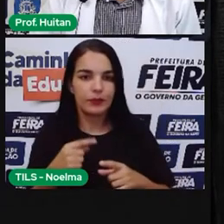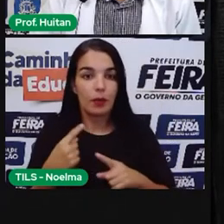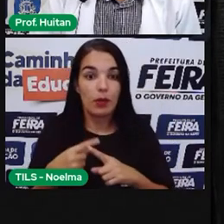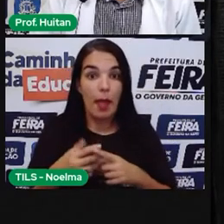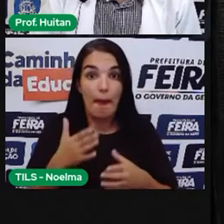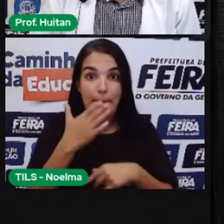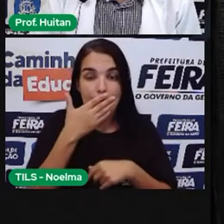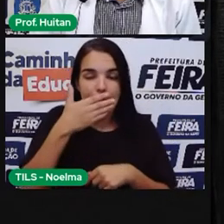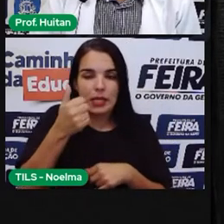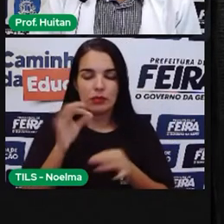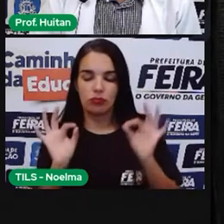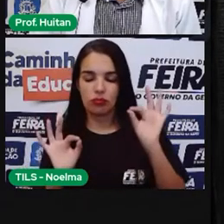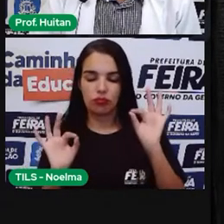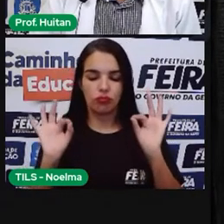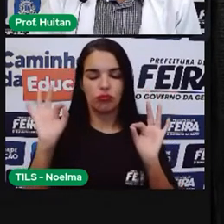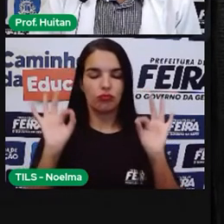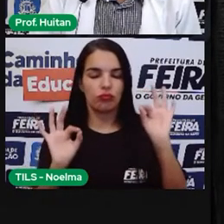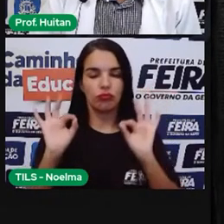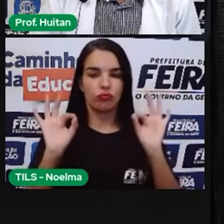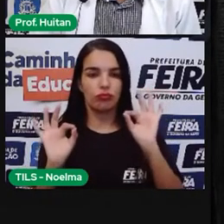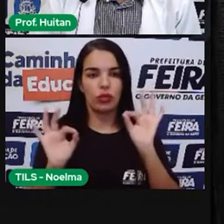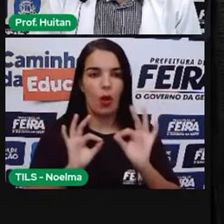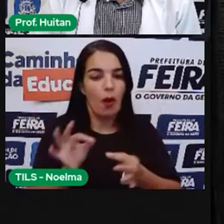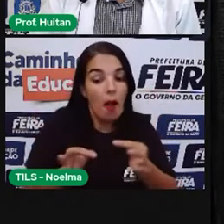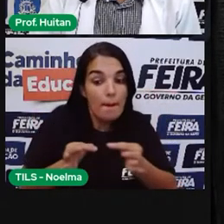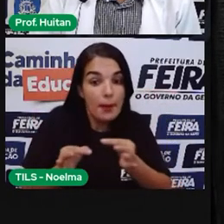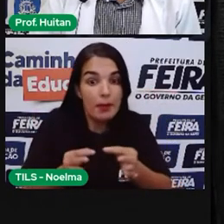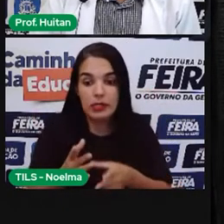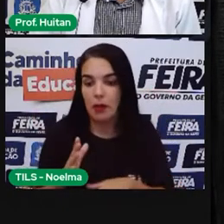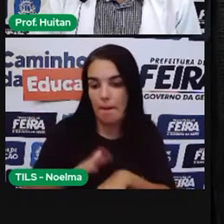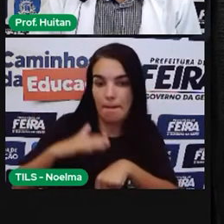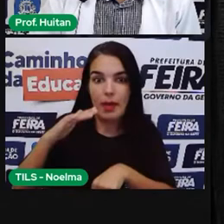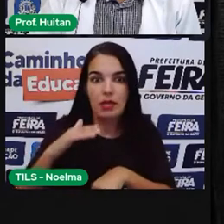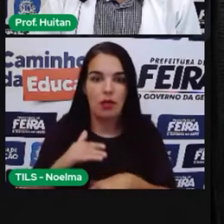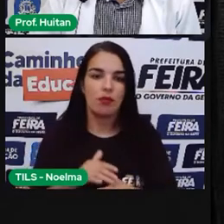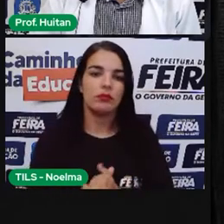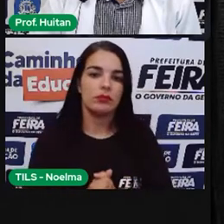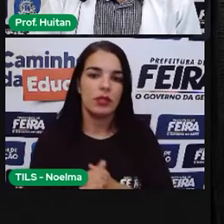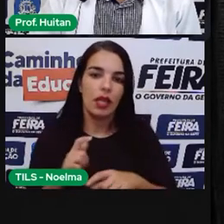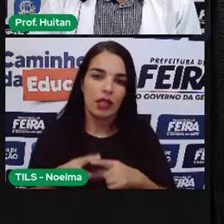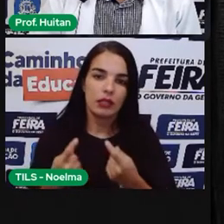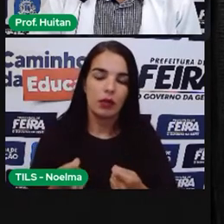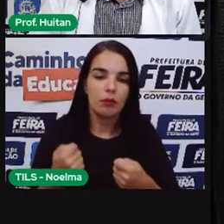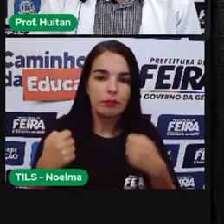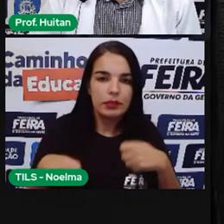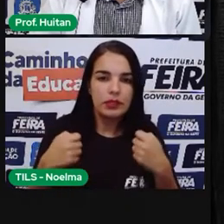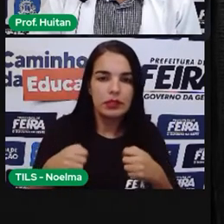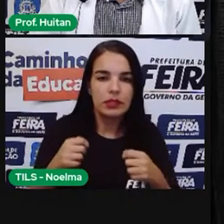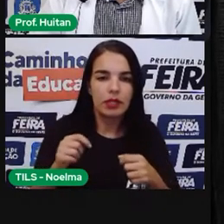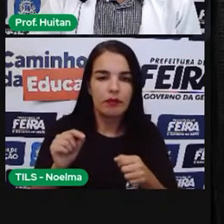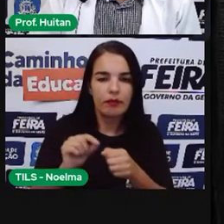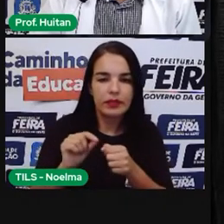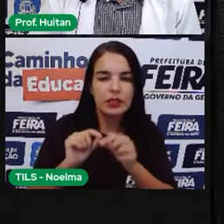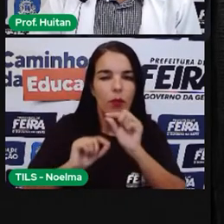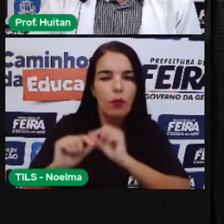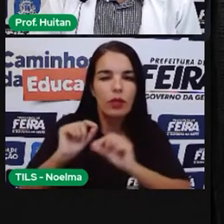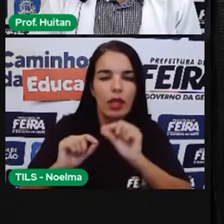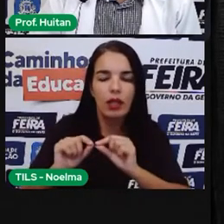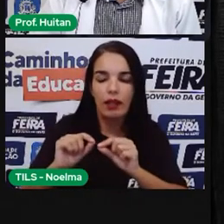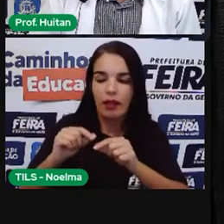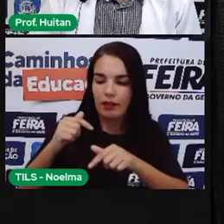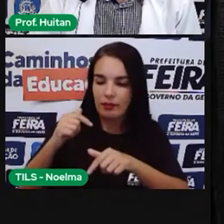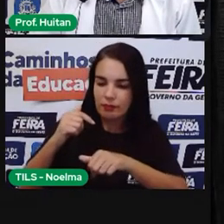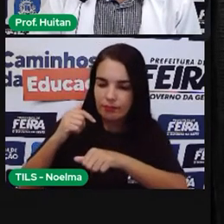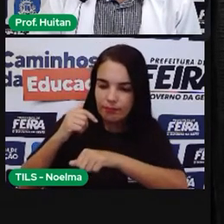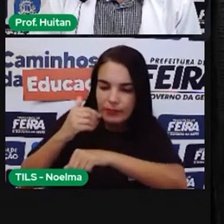elaborada. Então, o cantor tem que ter uma preparação muito maior. Ele faz exercícios praticamente todos os